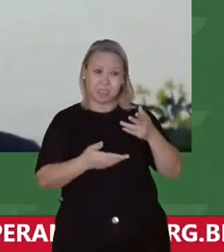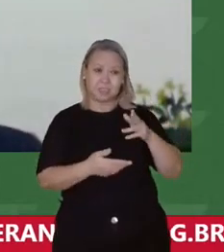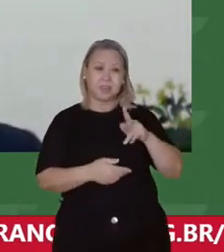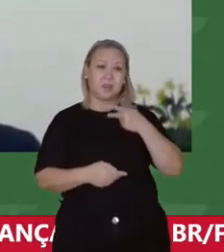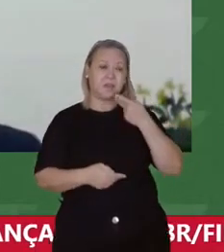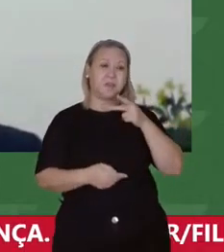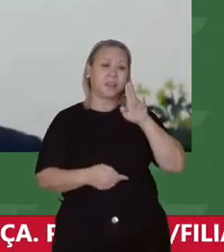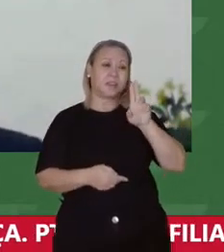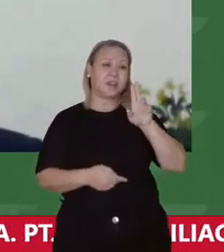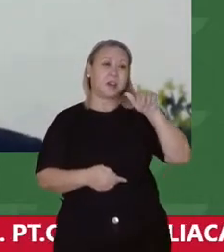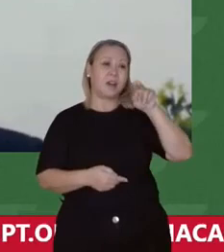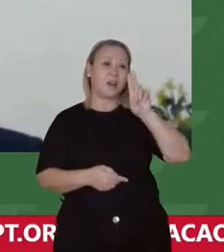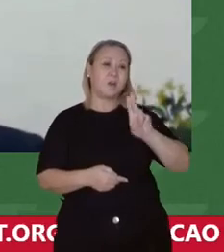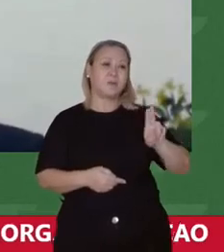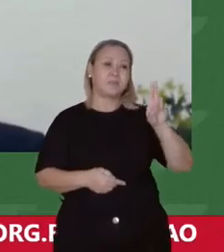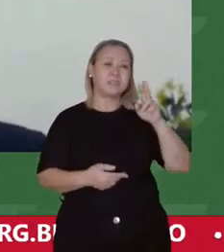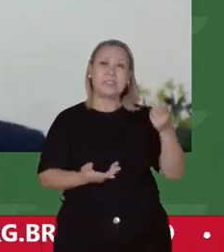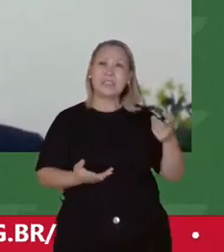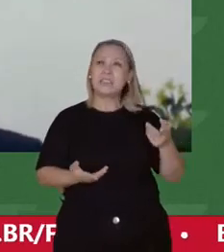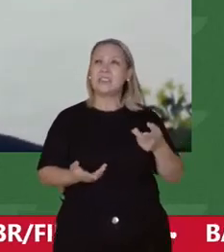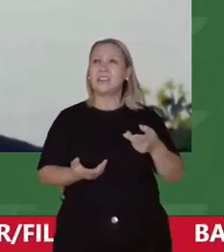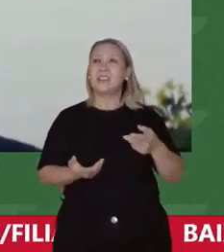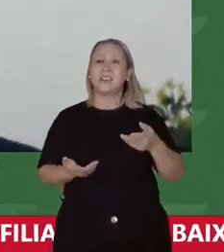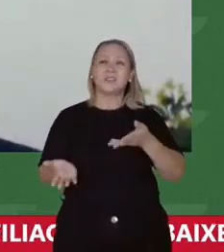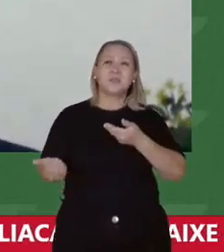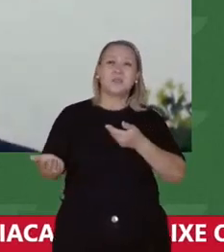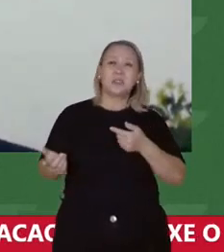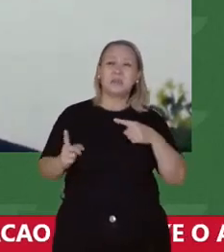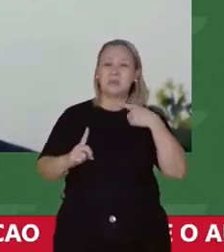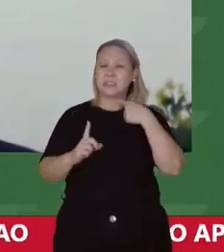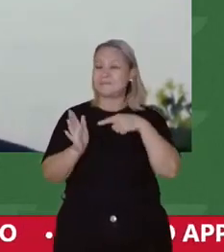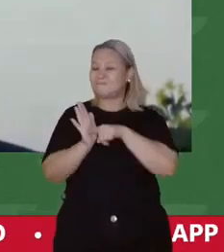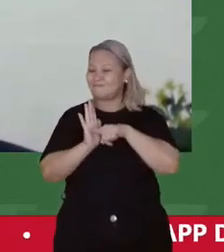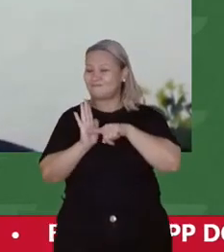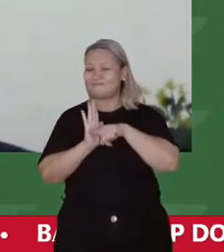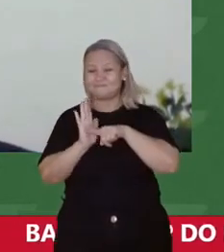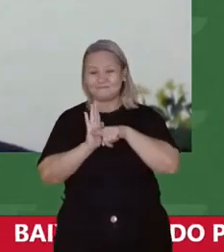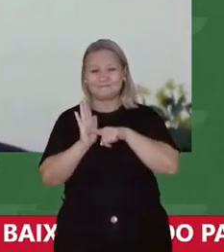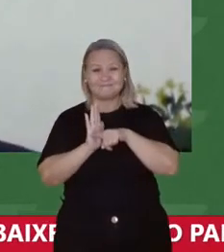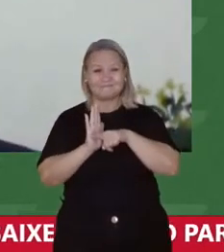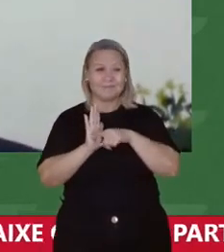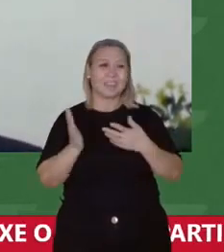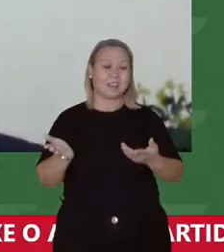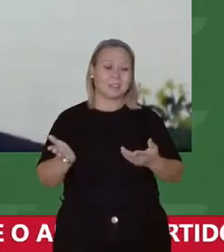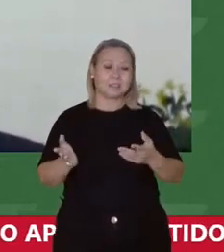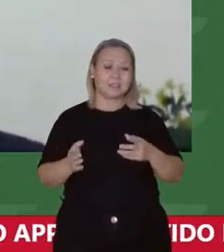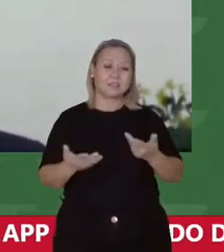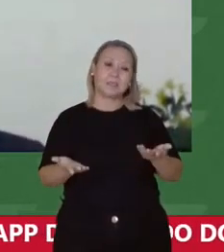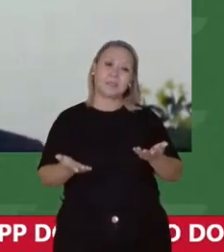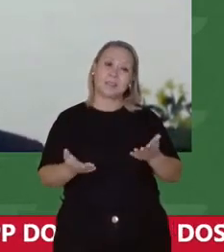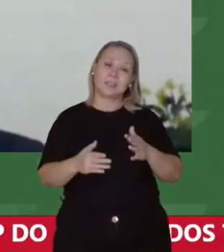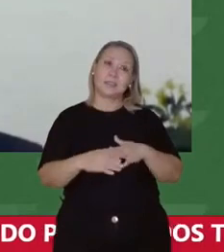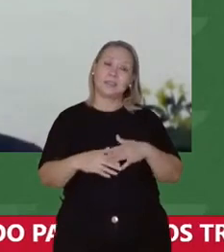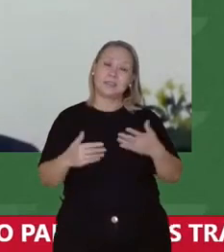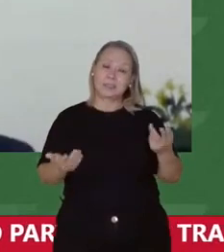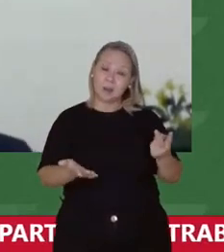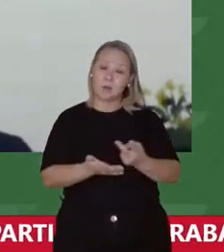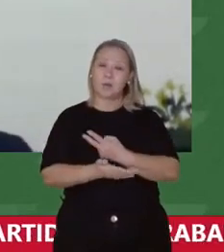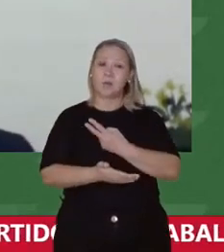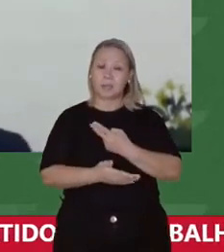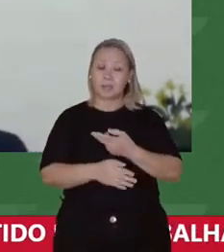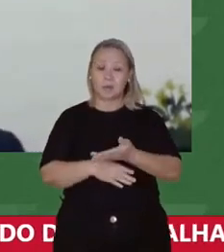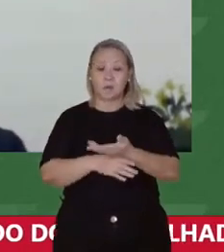sua juventude mais pessimista entre esses 200 países. Isso ocorreu antes da chegada do presidente Lula em